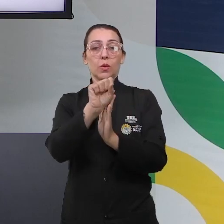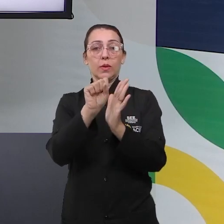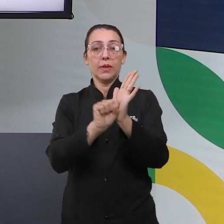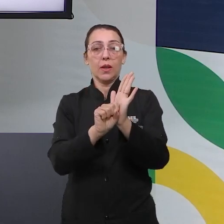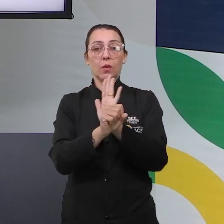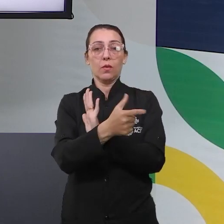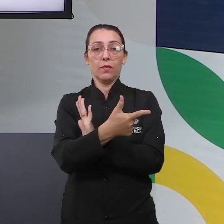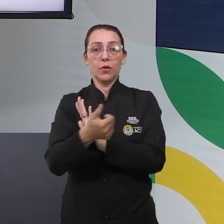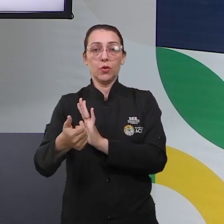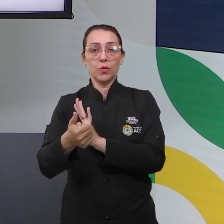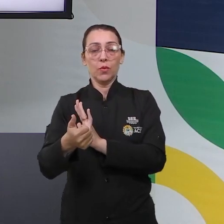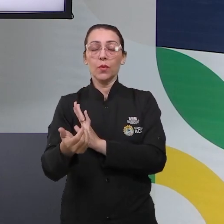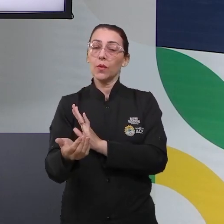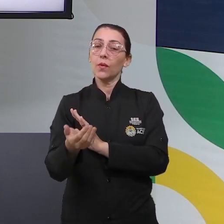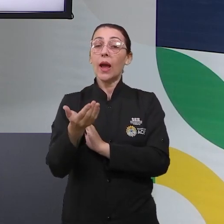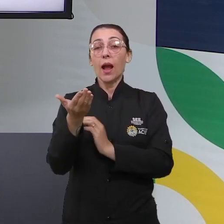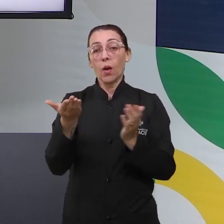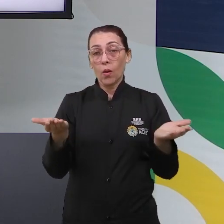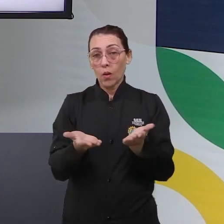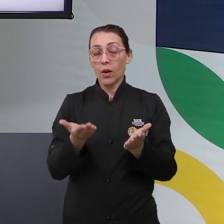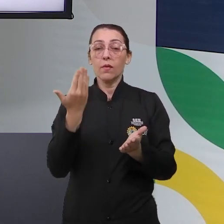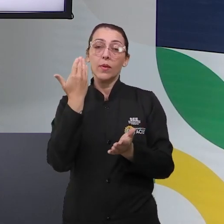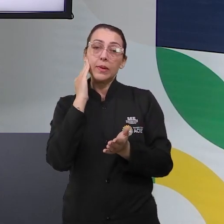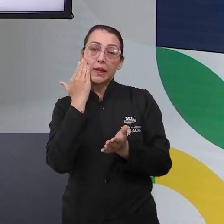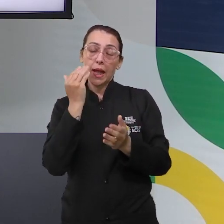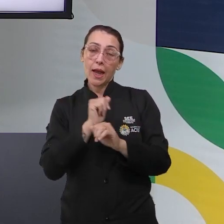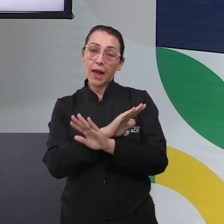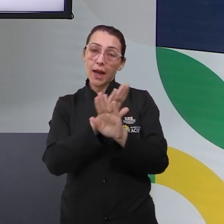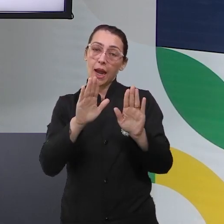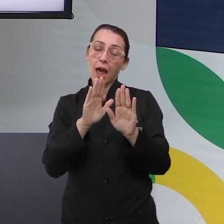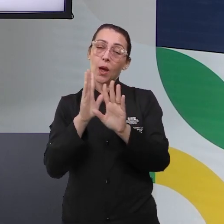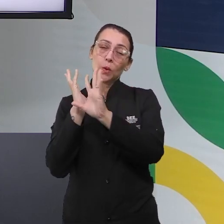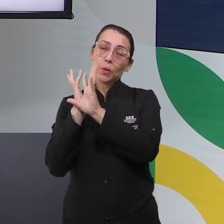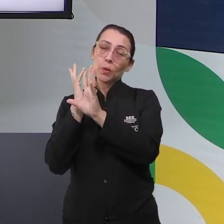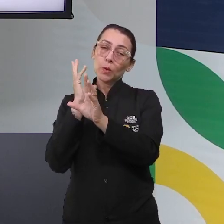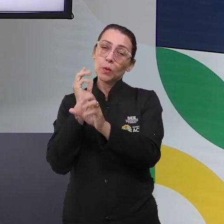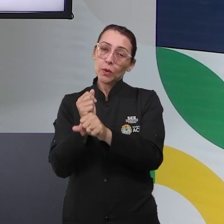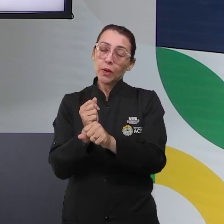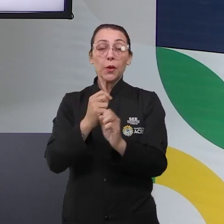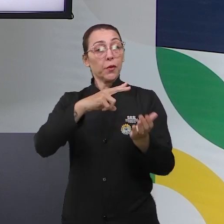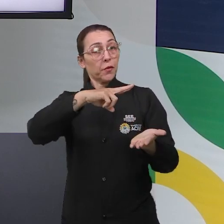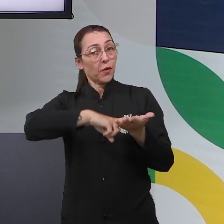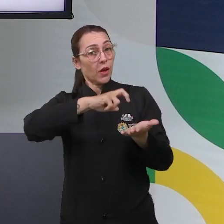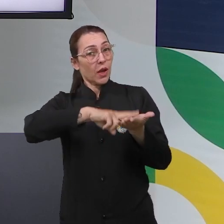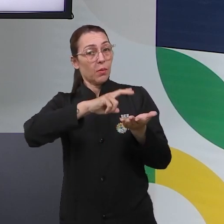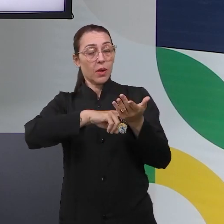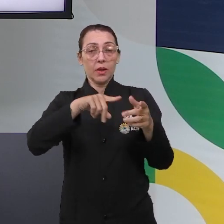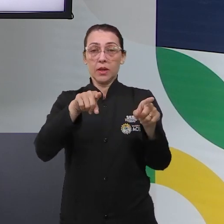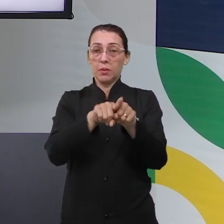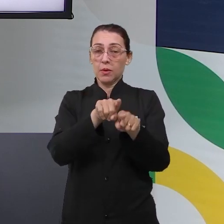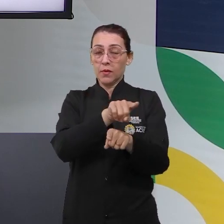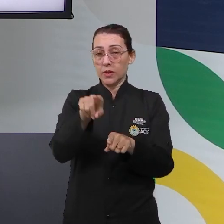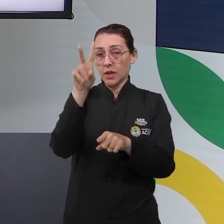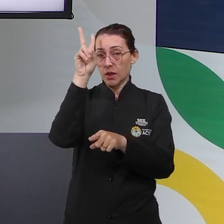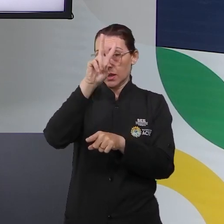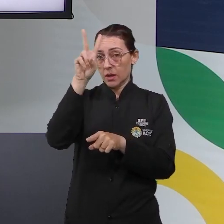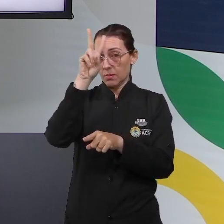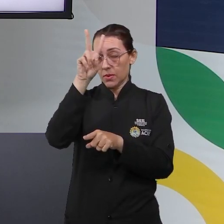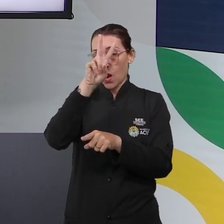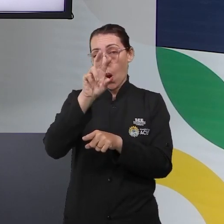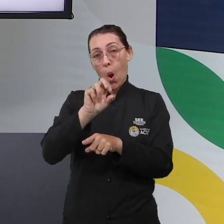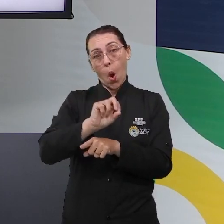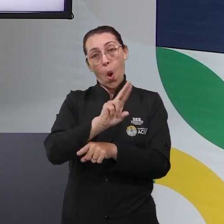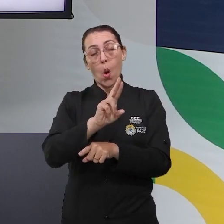XXI. Então, nós vamos entender, claro que vamos resgatar um pouco de vocabulário também, para vocês lembrarem, ou para aqueles que